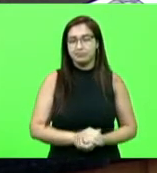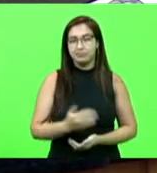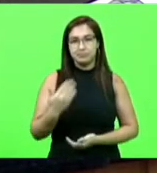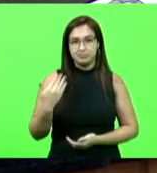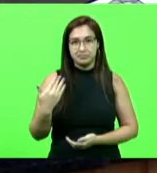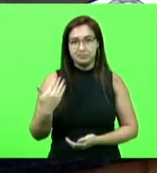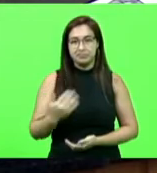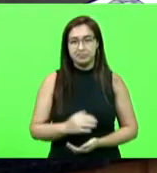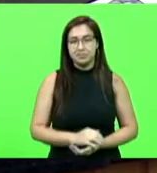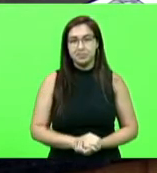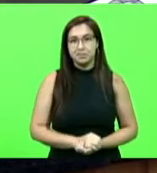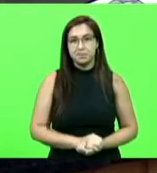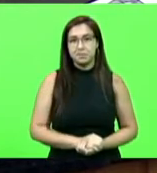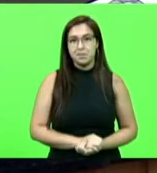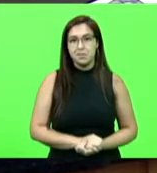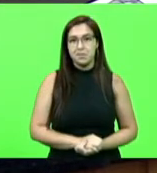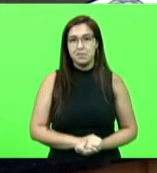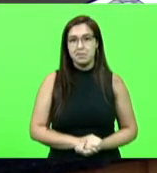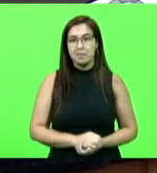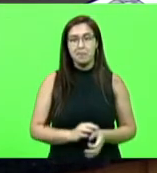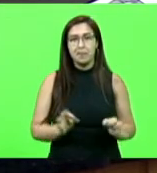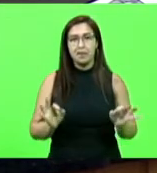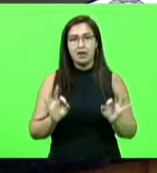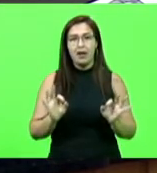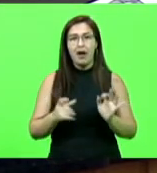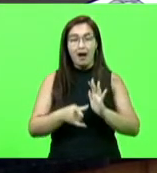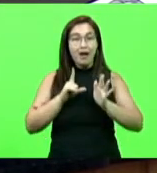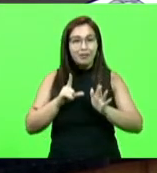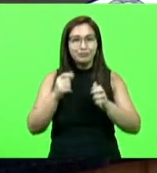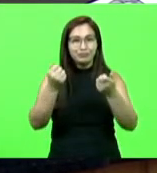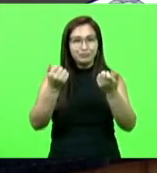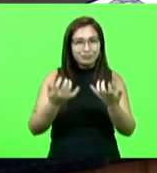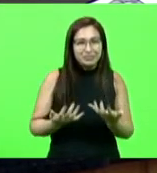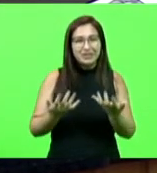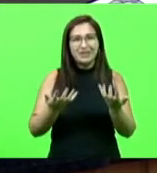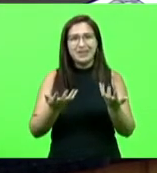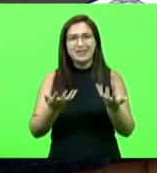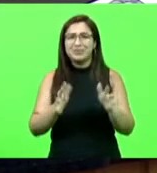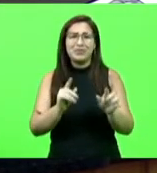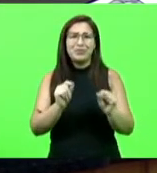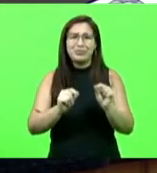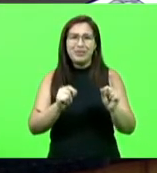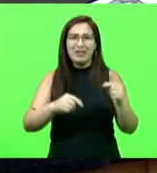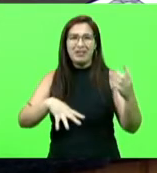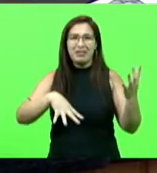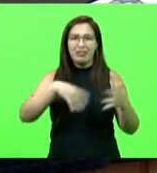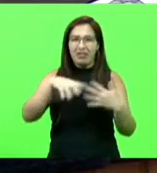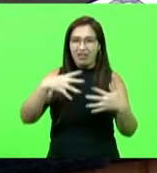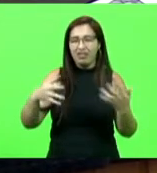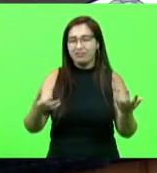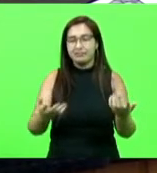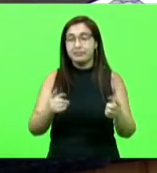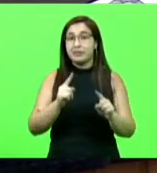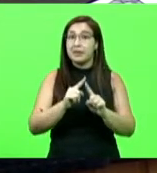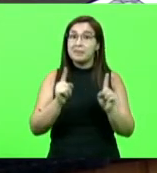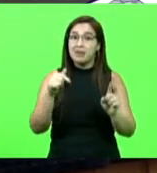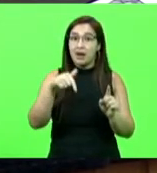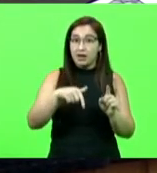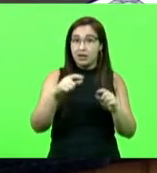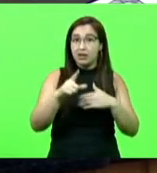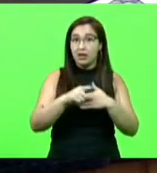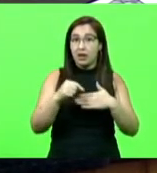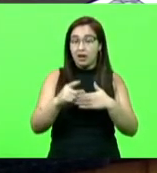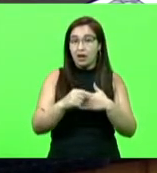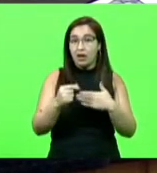atrás. Não falei antes para não criar mais tumulto durante a votação, mas essa casa não pode ser